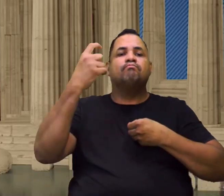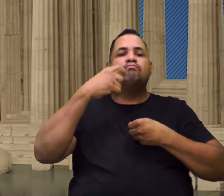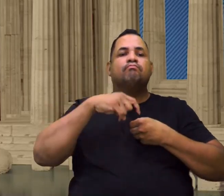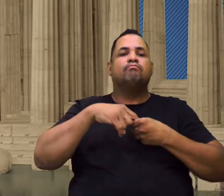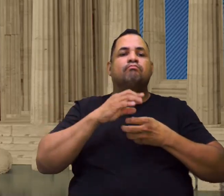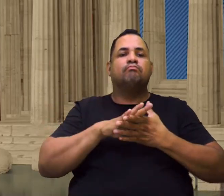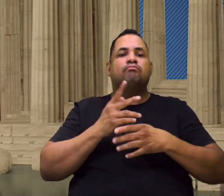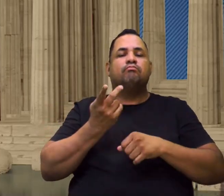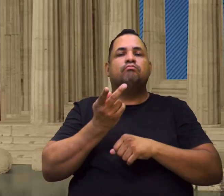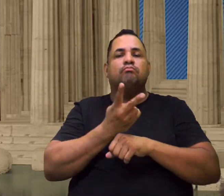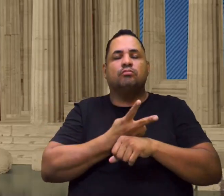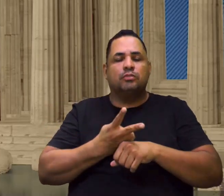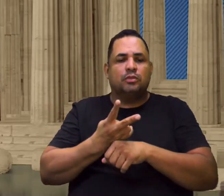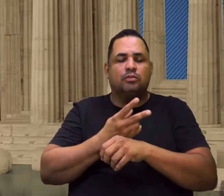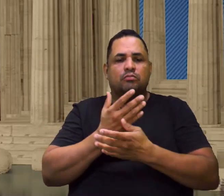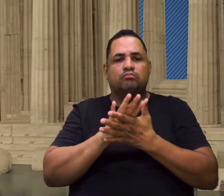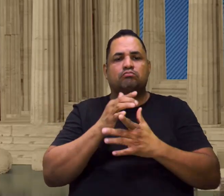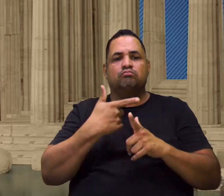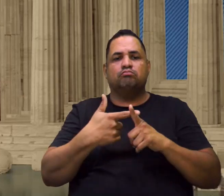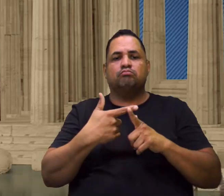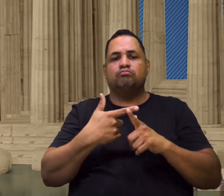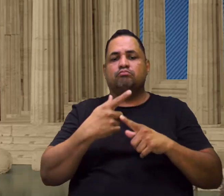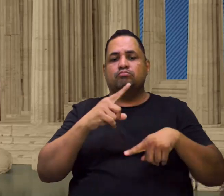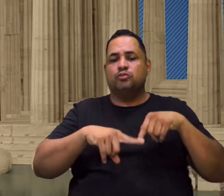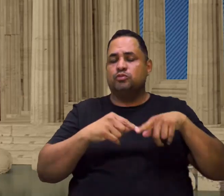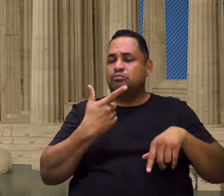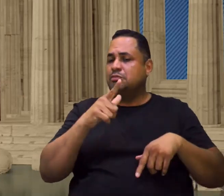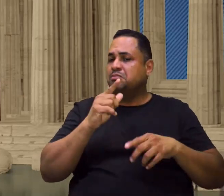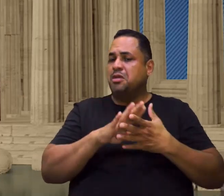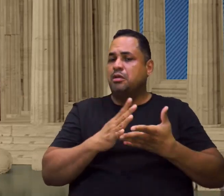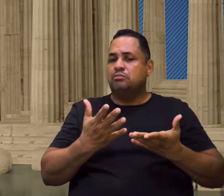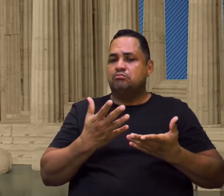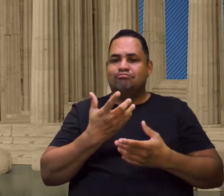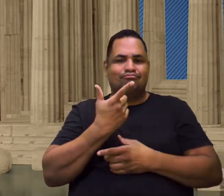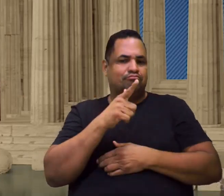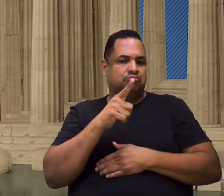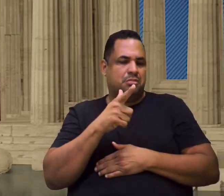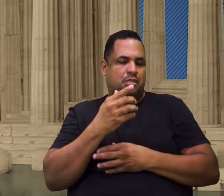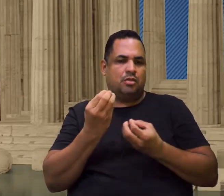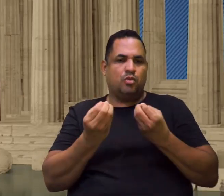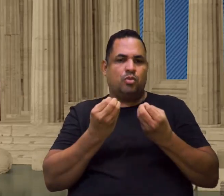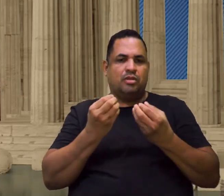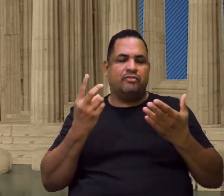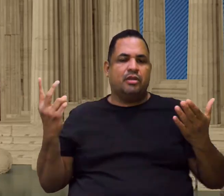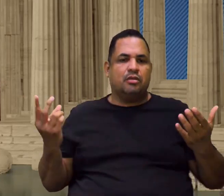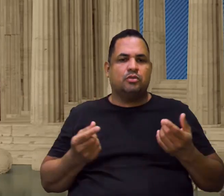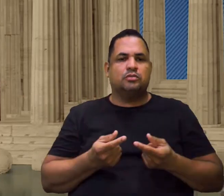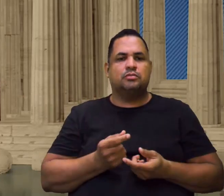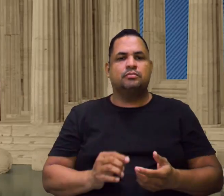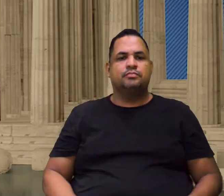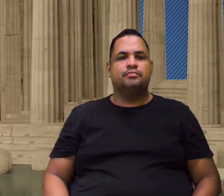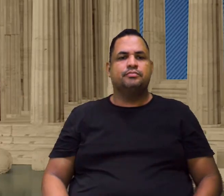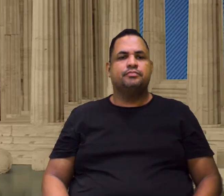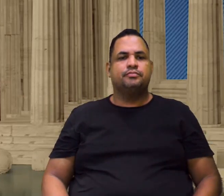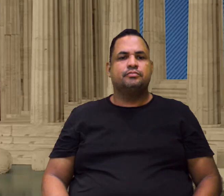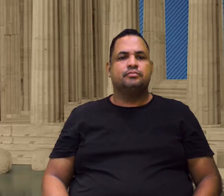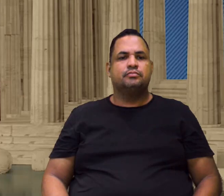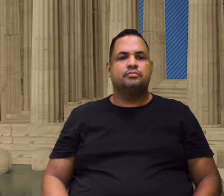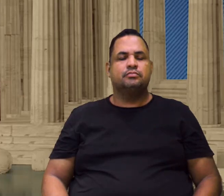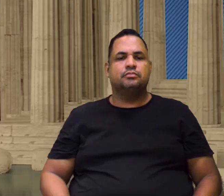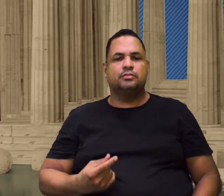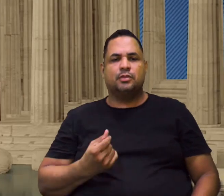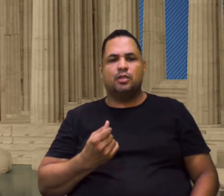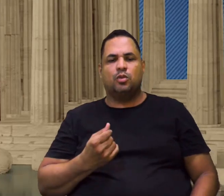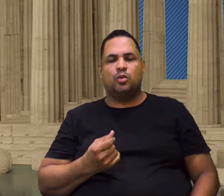para buscar o produto lá na natureza e ela não tem mais? O que que vai gerar? Economia alta, ou seja, inflação